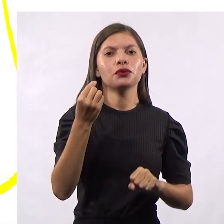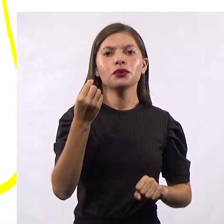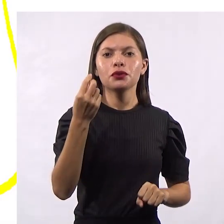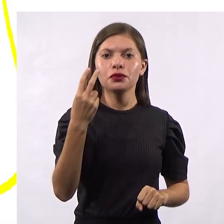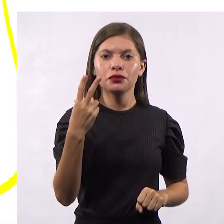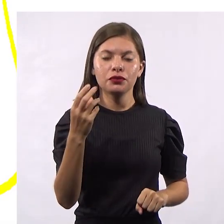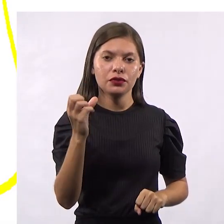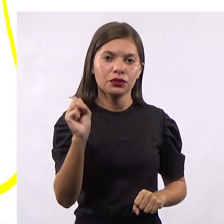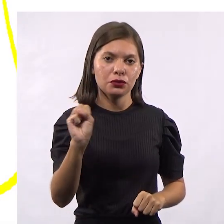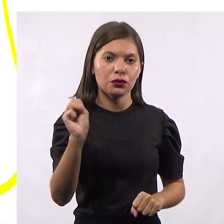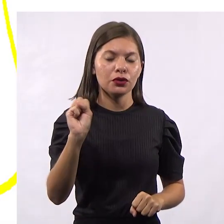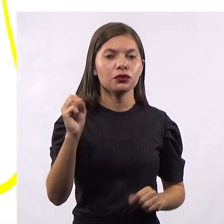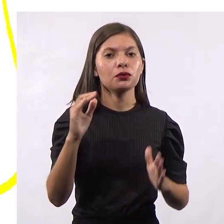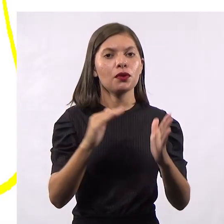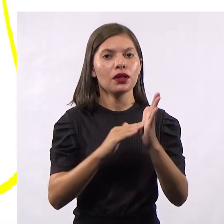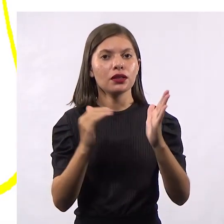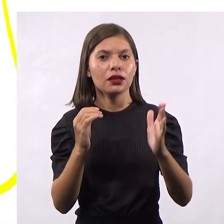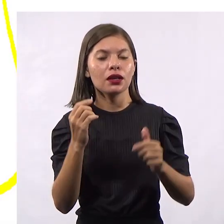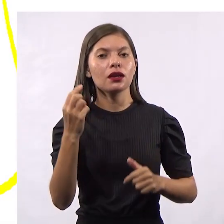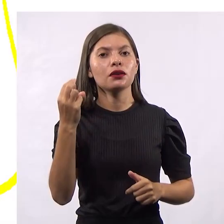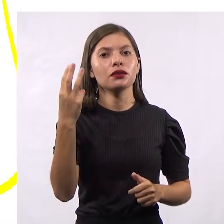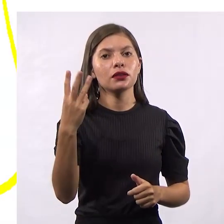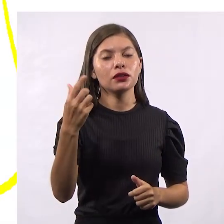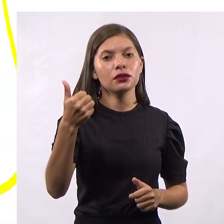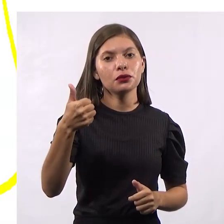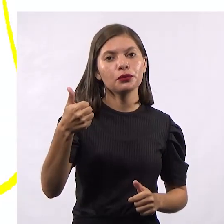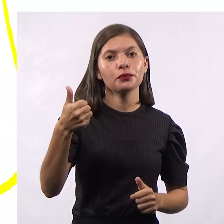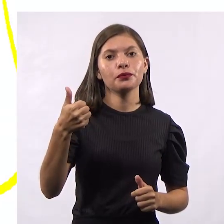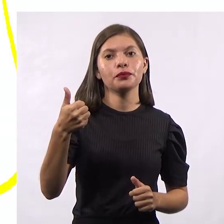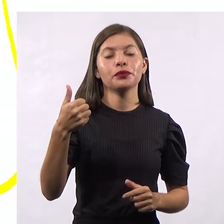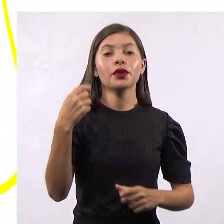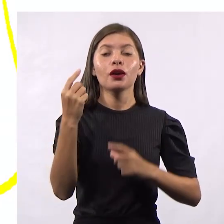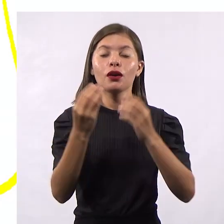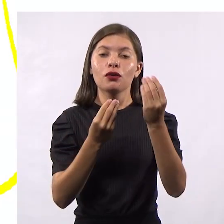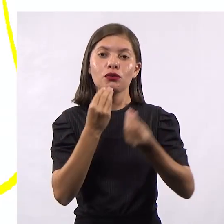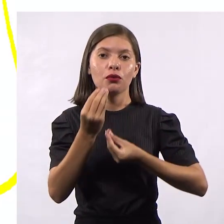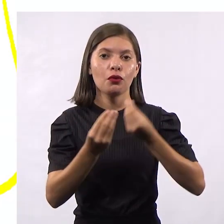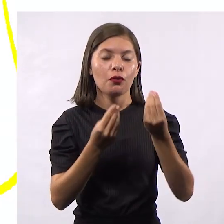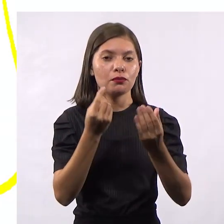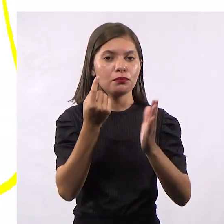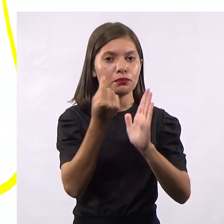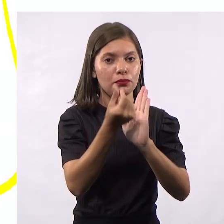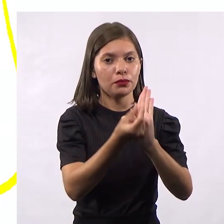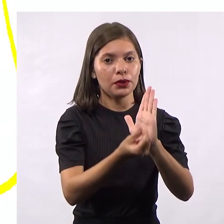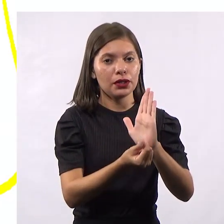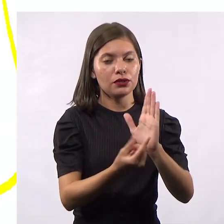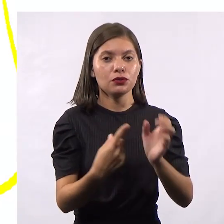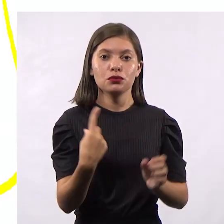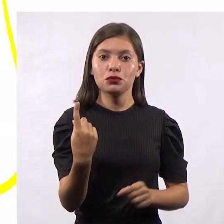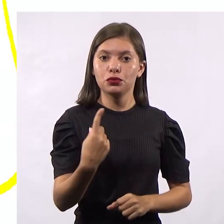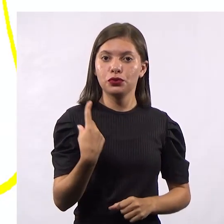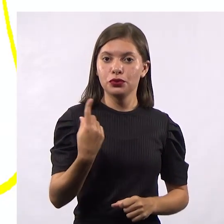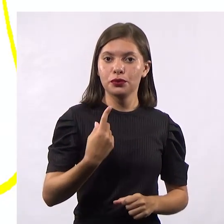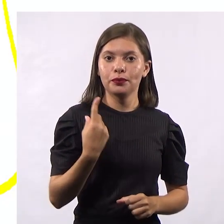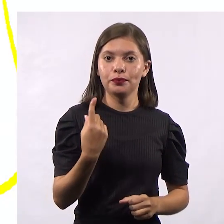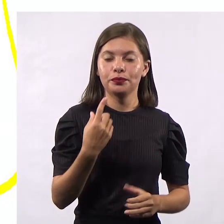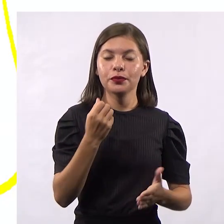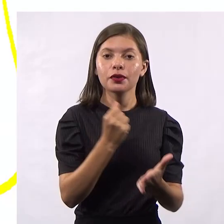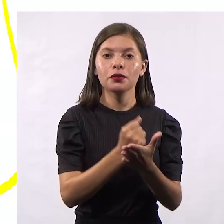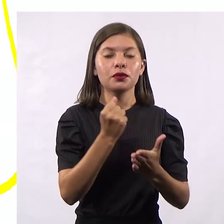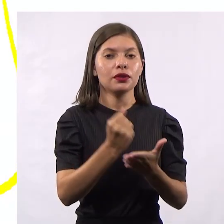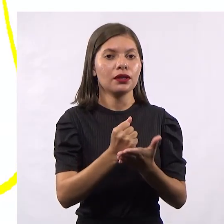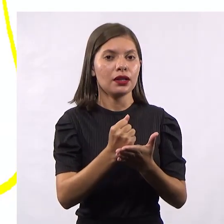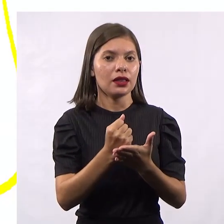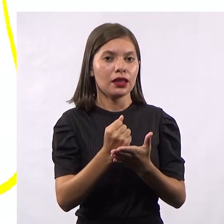31, das formas que pode ser por empreitada, por preço unitário, que é aquela contratação da execução da obra